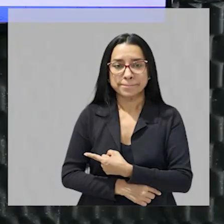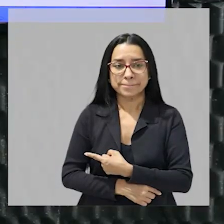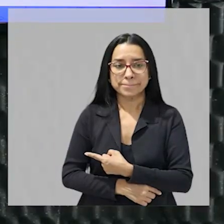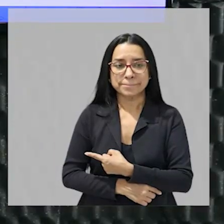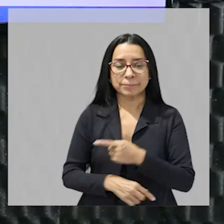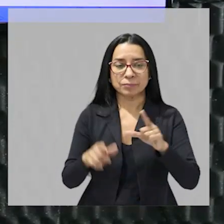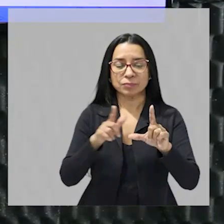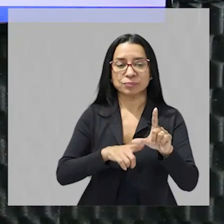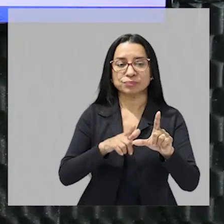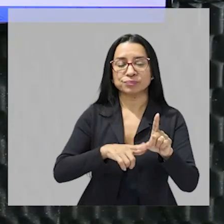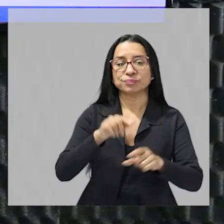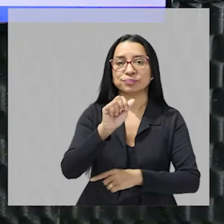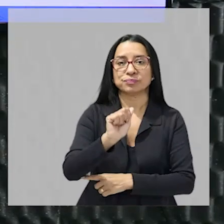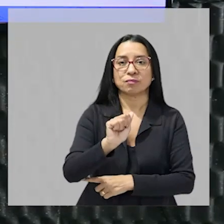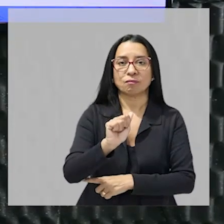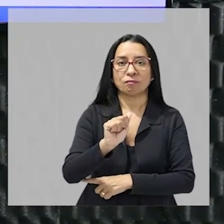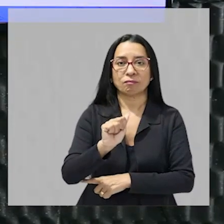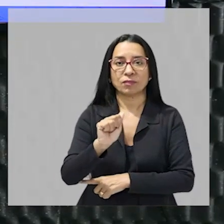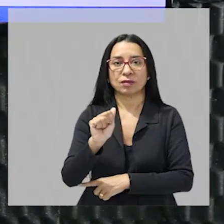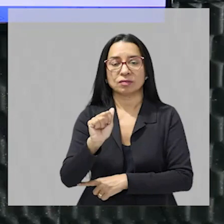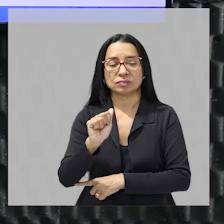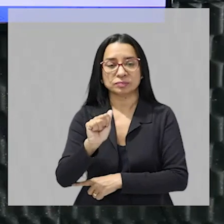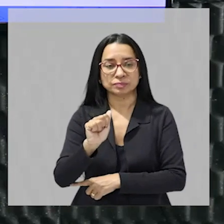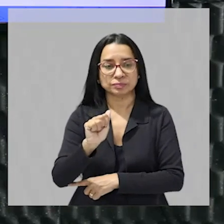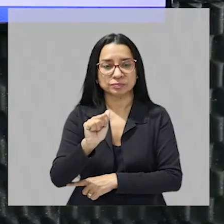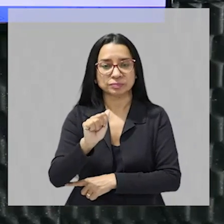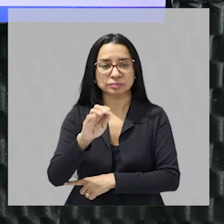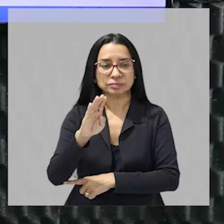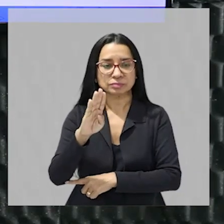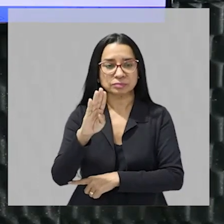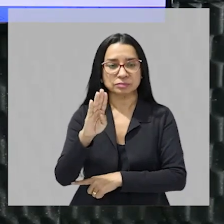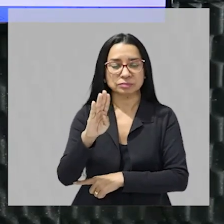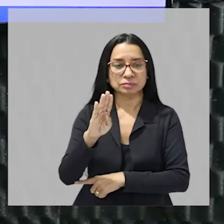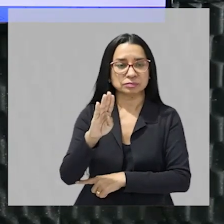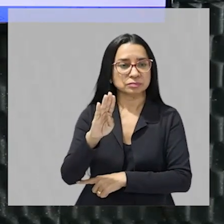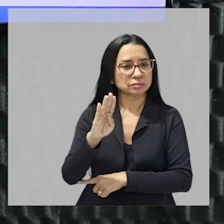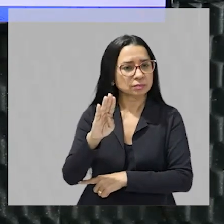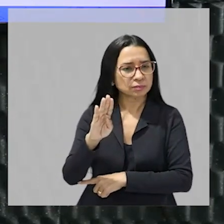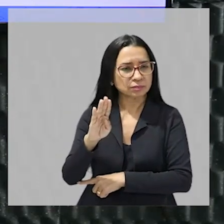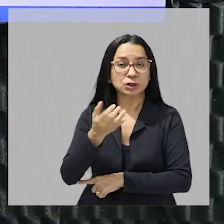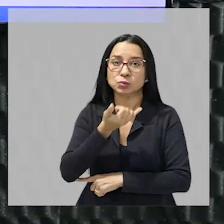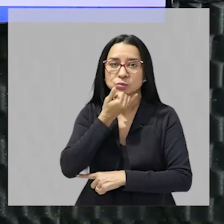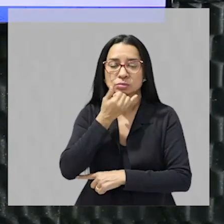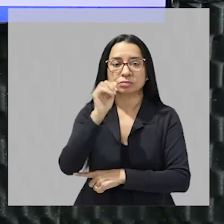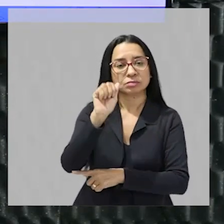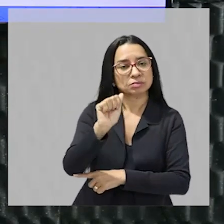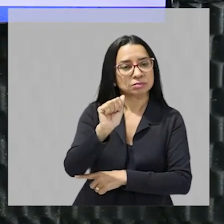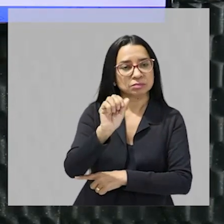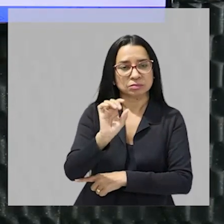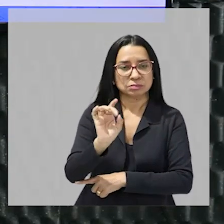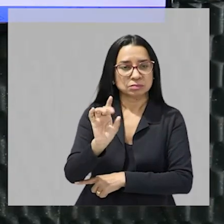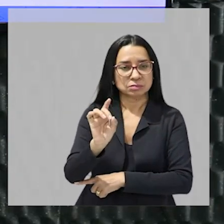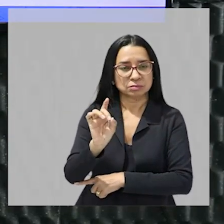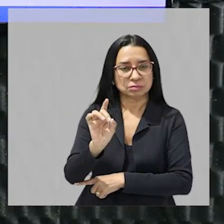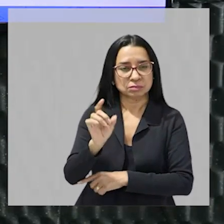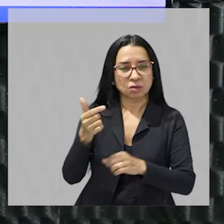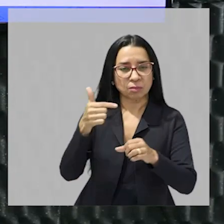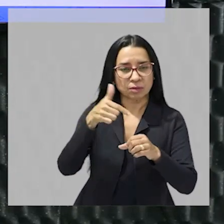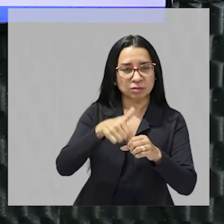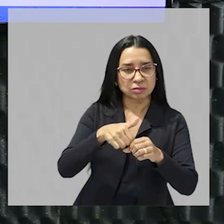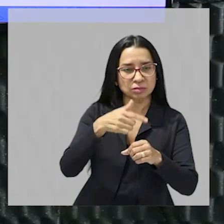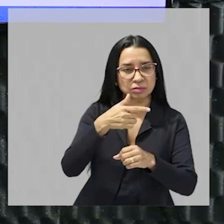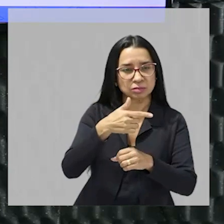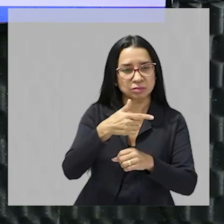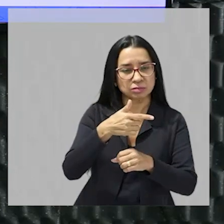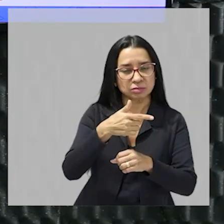A. Ocorreu a diminuição do percentual de petróleo e carvão? Vamos lá. Petróleo, 73,